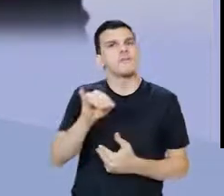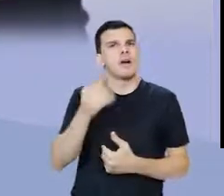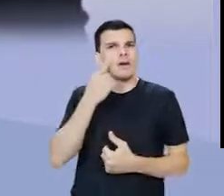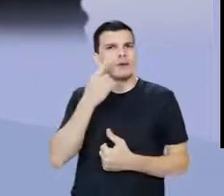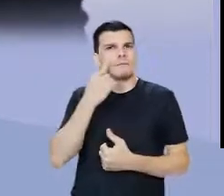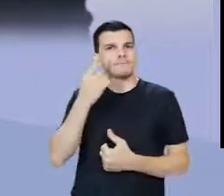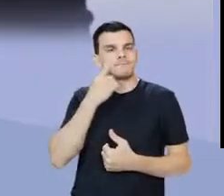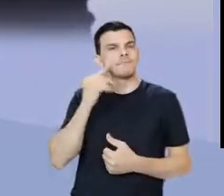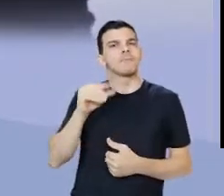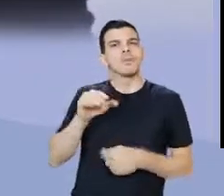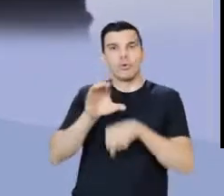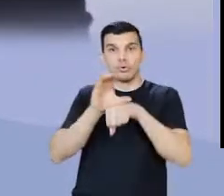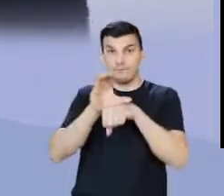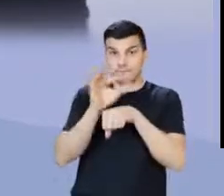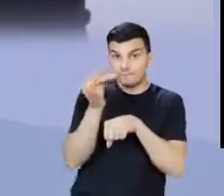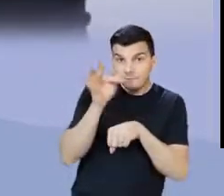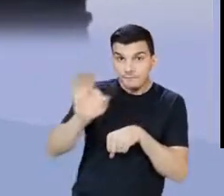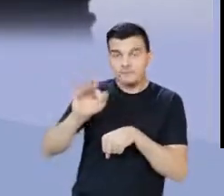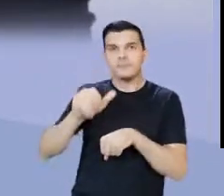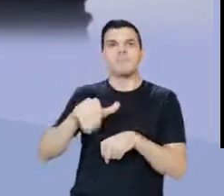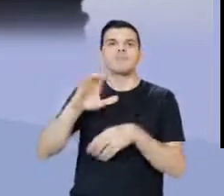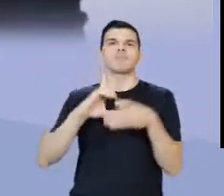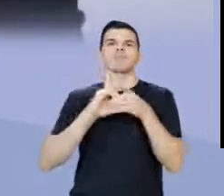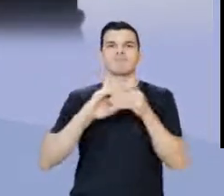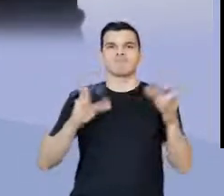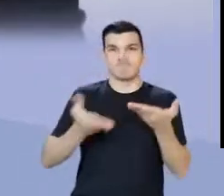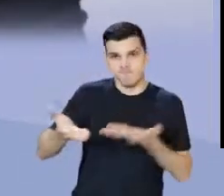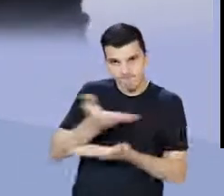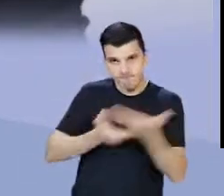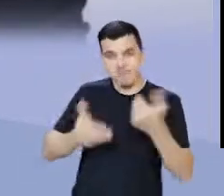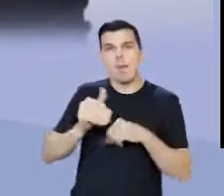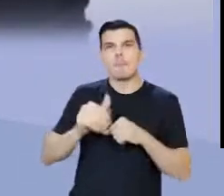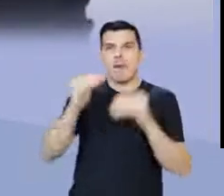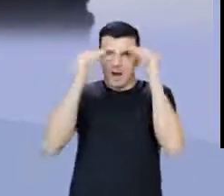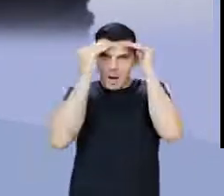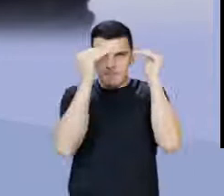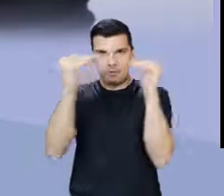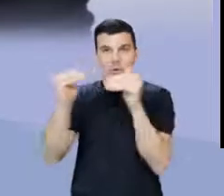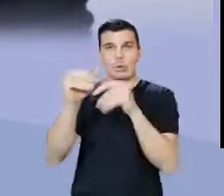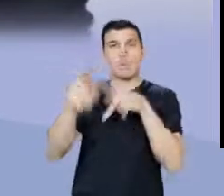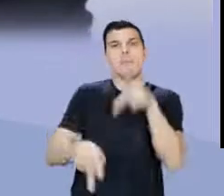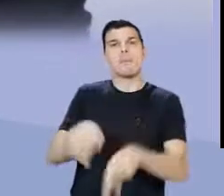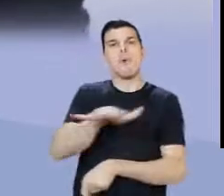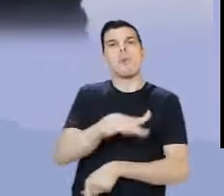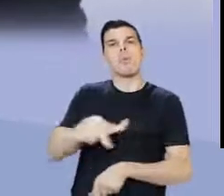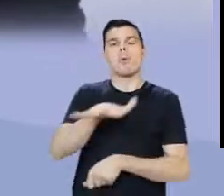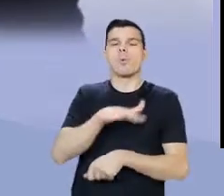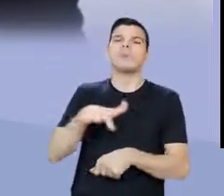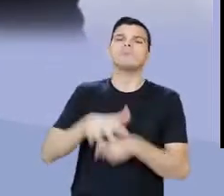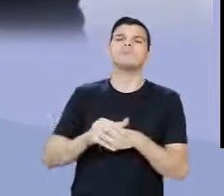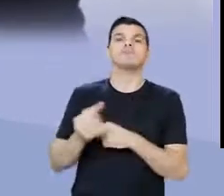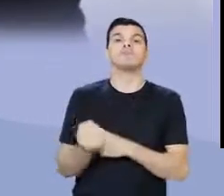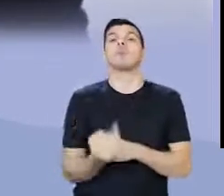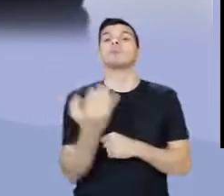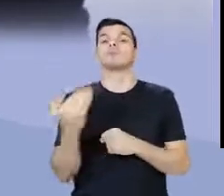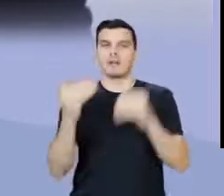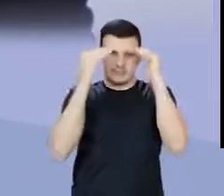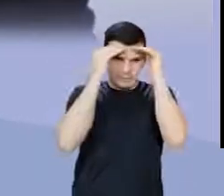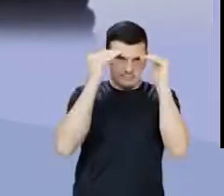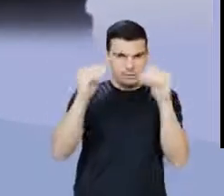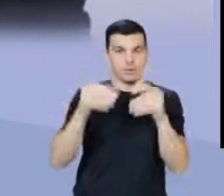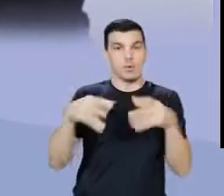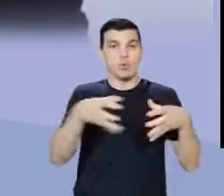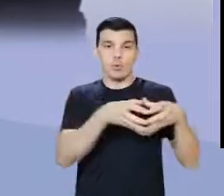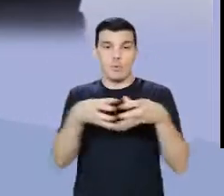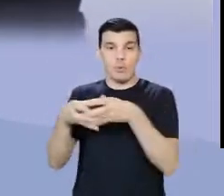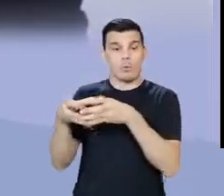Enem, tá? Ela é a mais democrática, a mais cidadã, que abrange o maior número de pessoas,